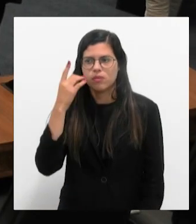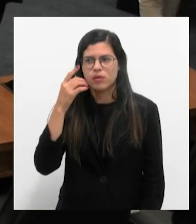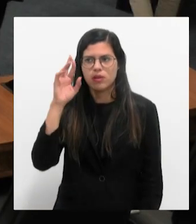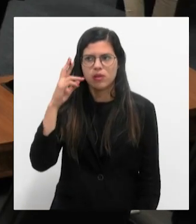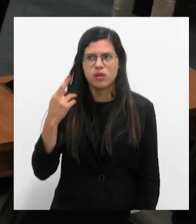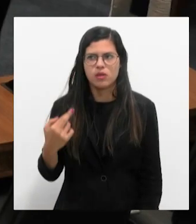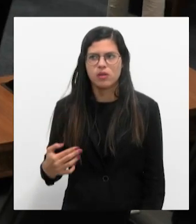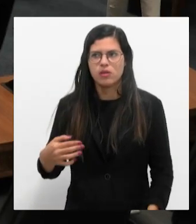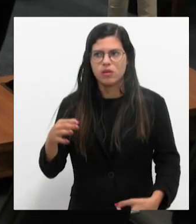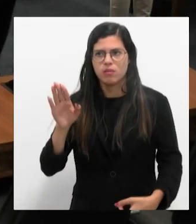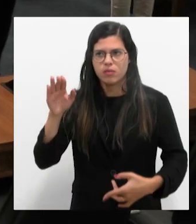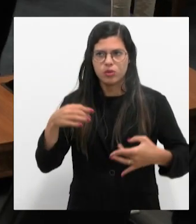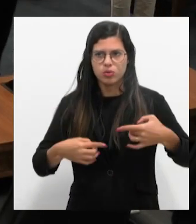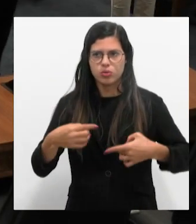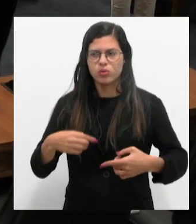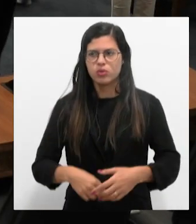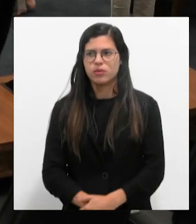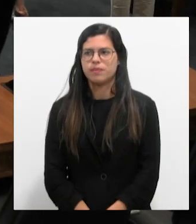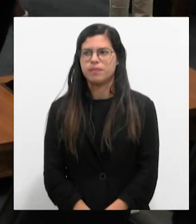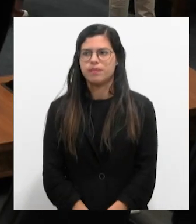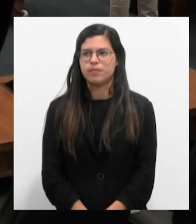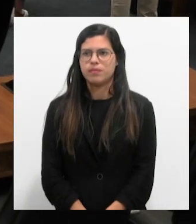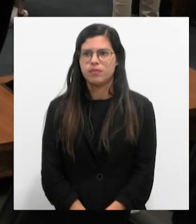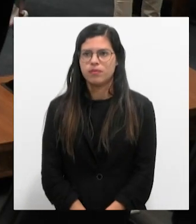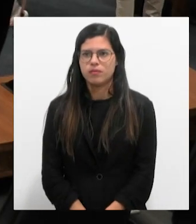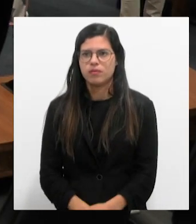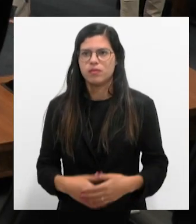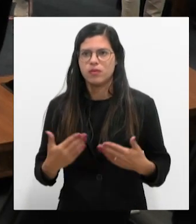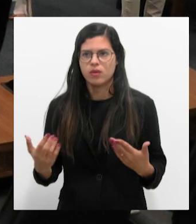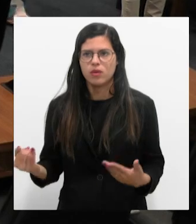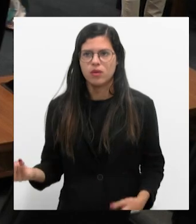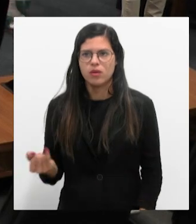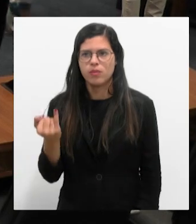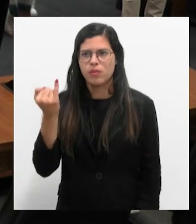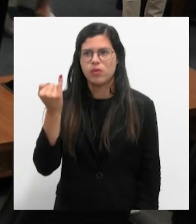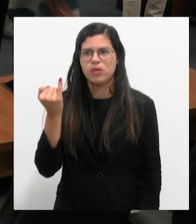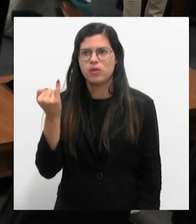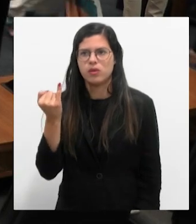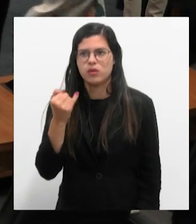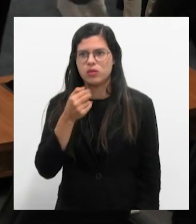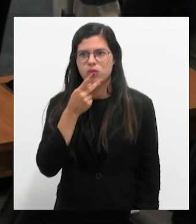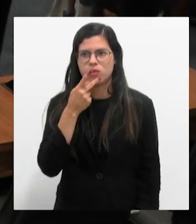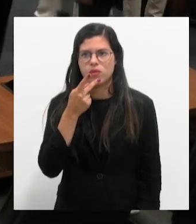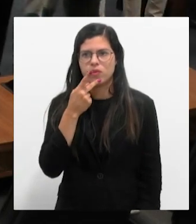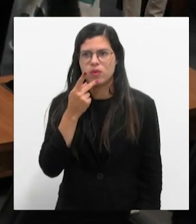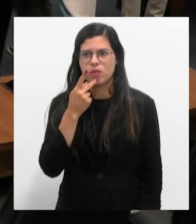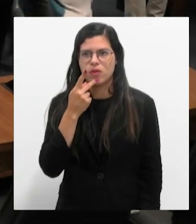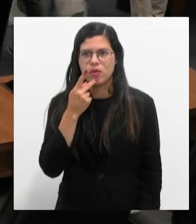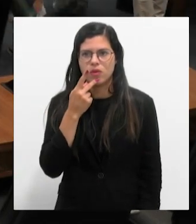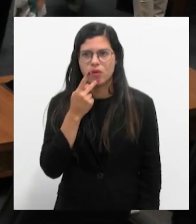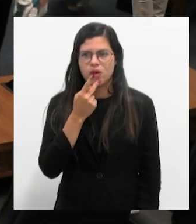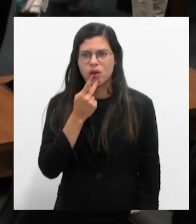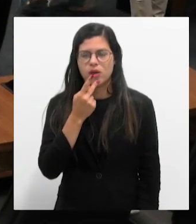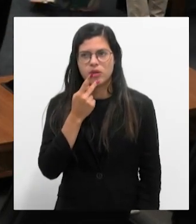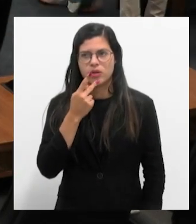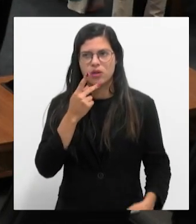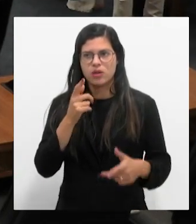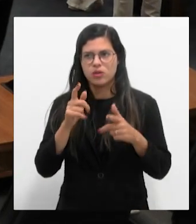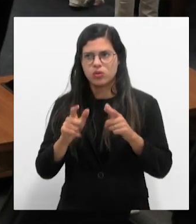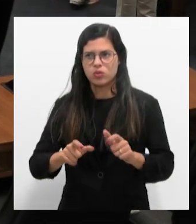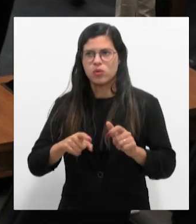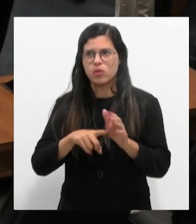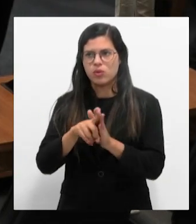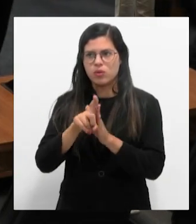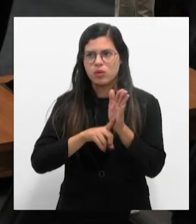para discutir. Bom, super importante falar de um observatório da